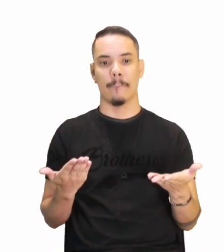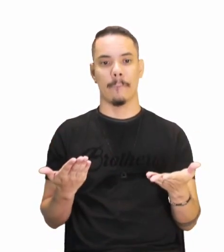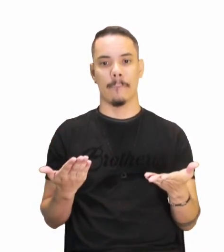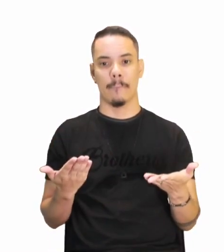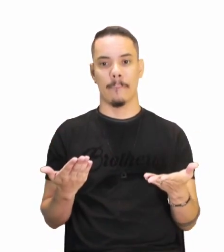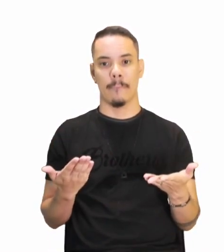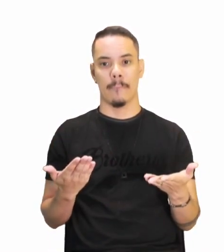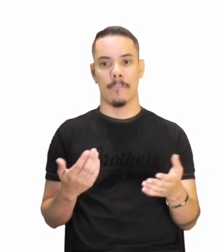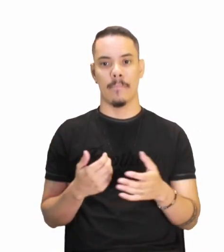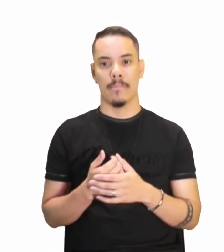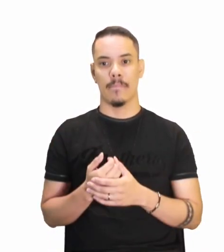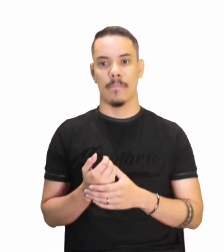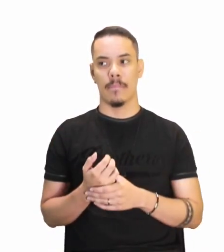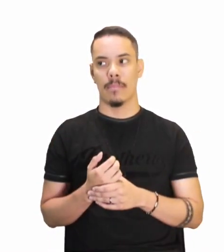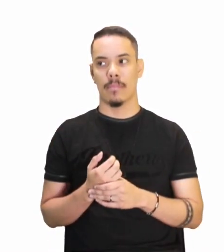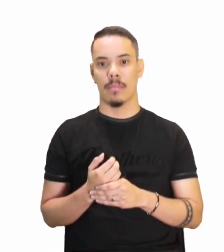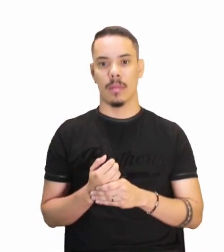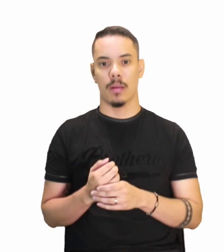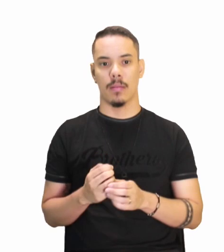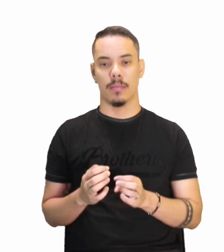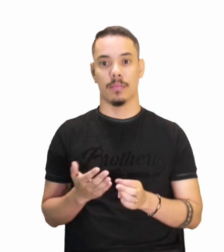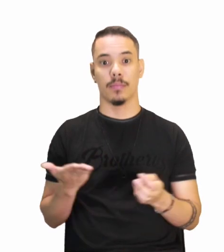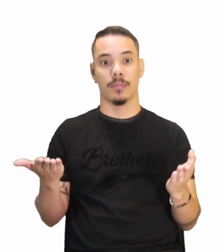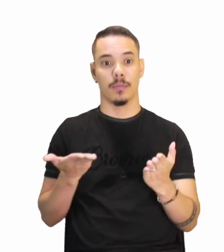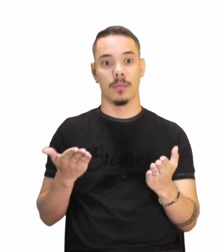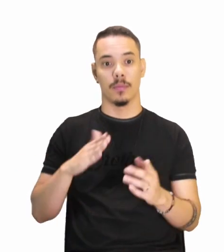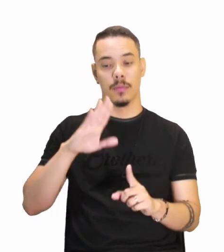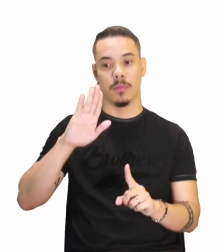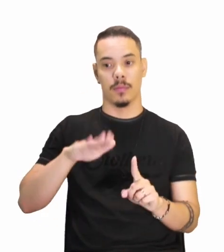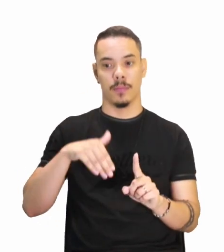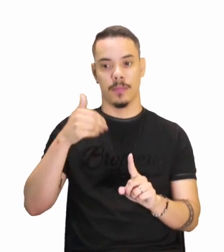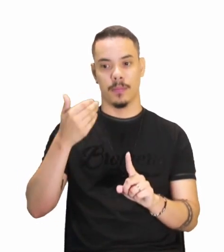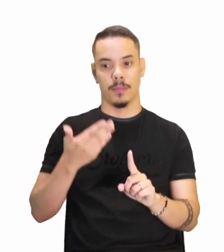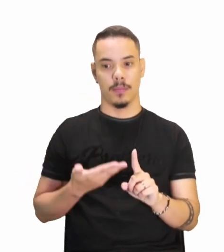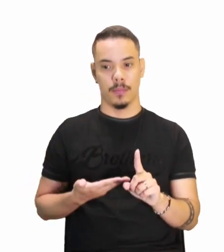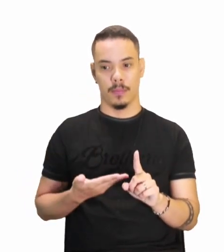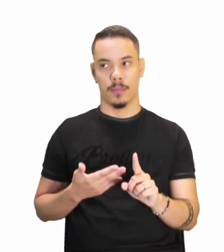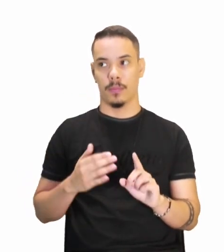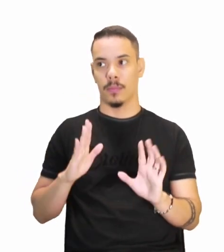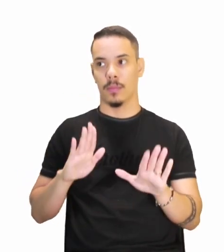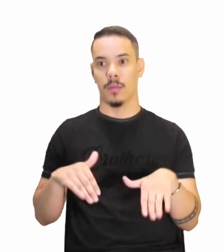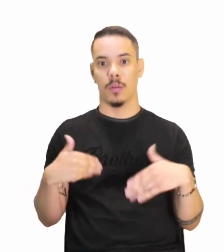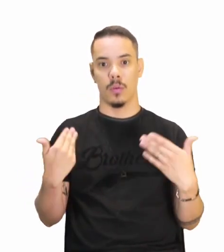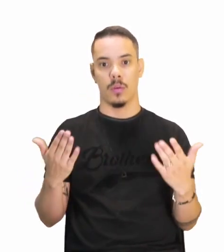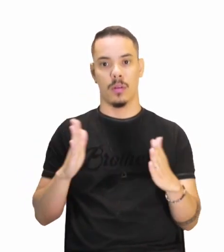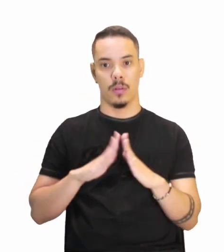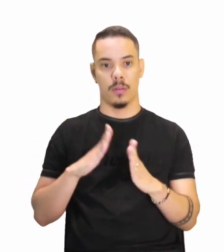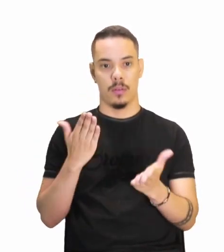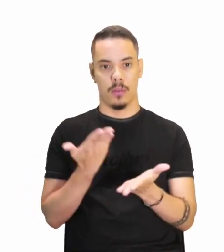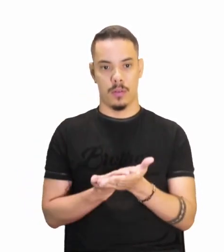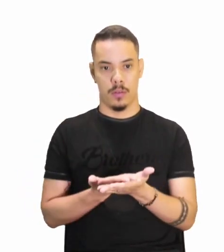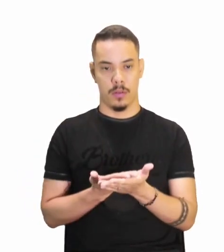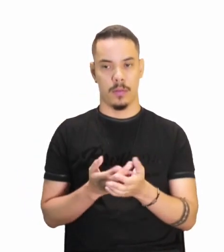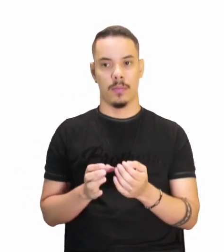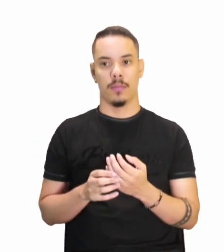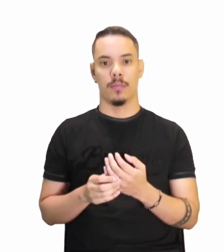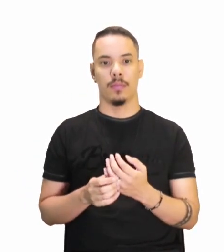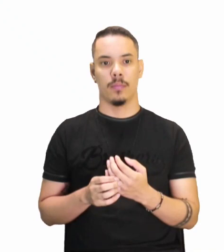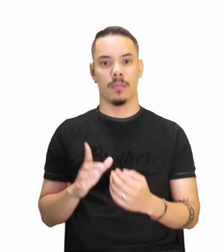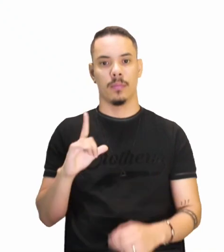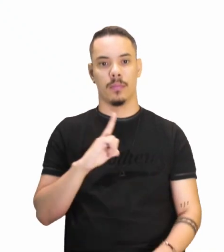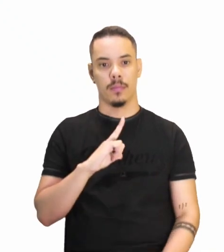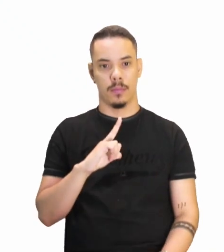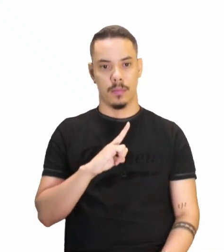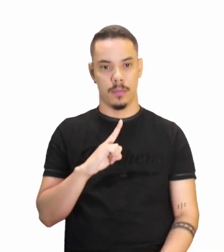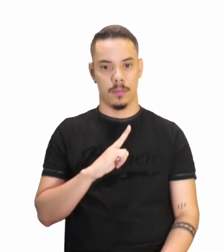são as amadinhas que serão homenageados e qual é a escola amada temos aqui